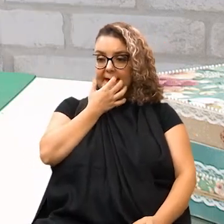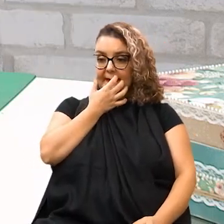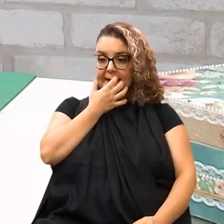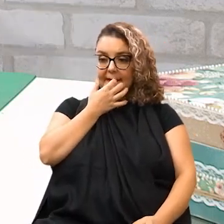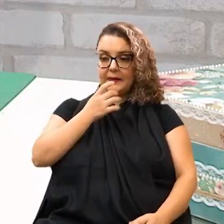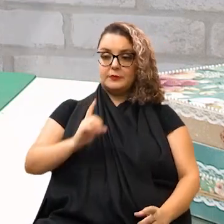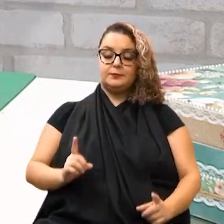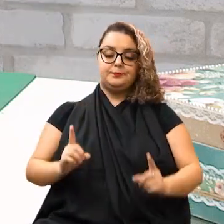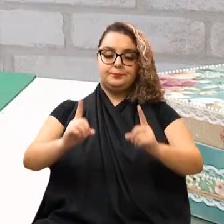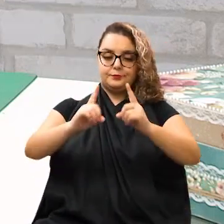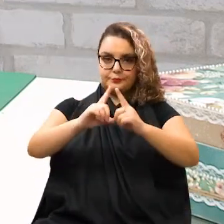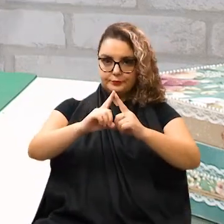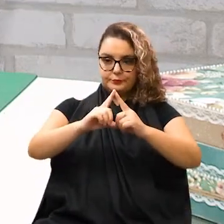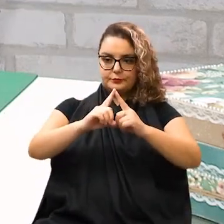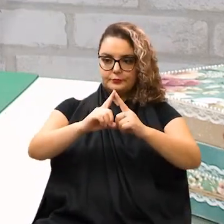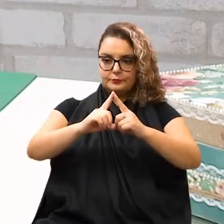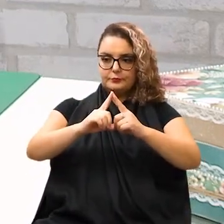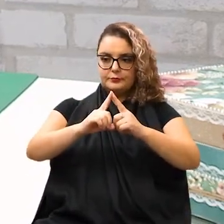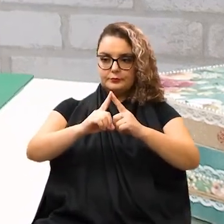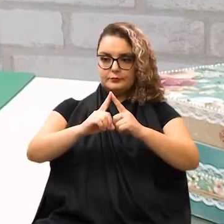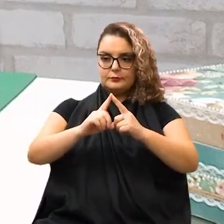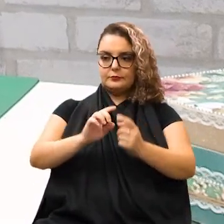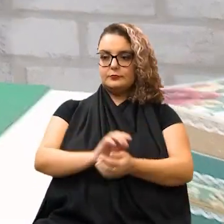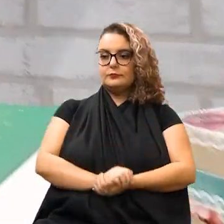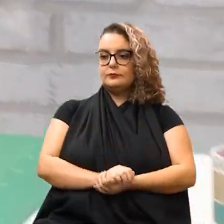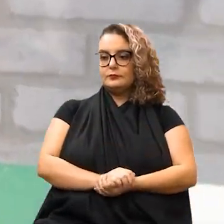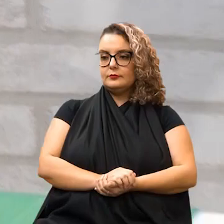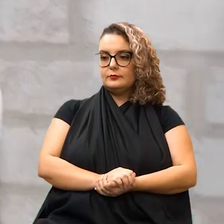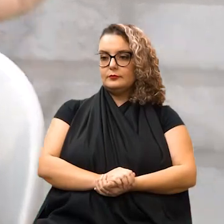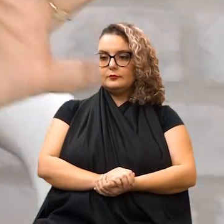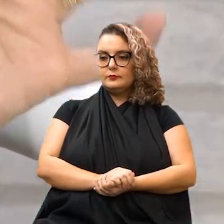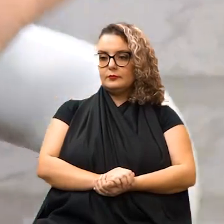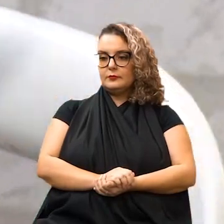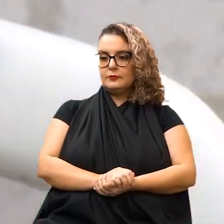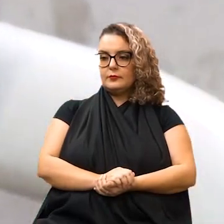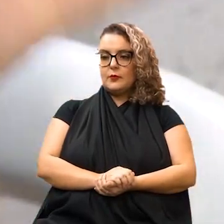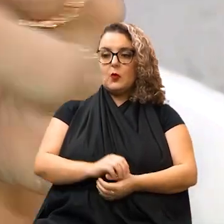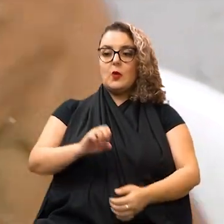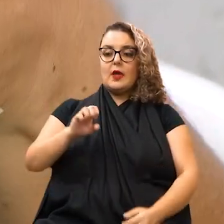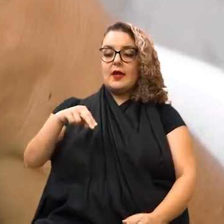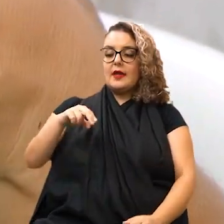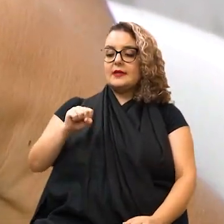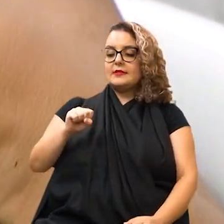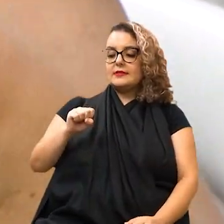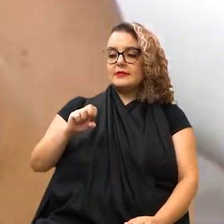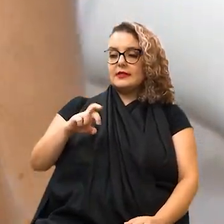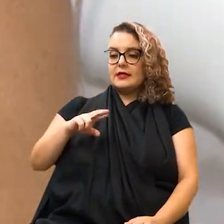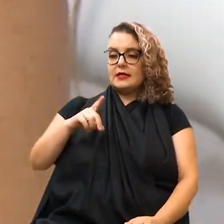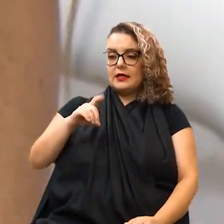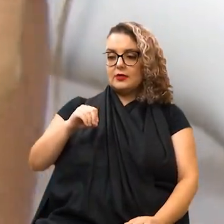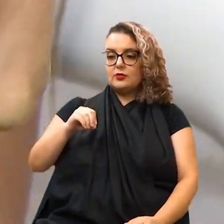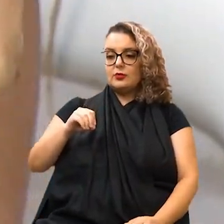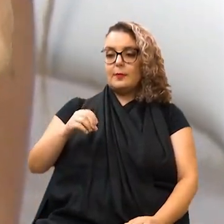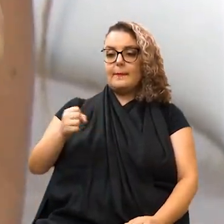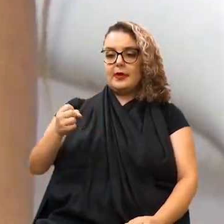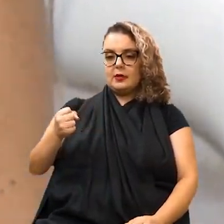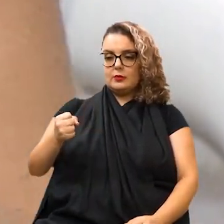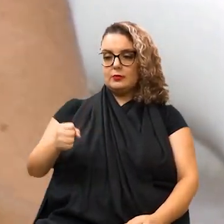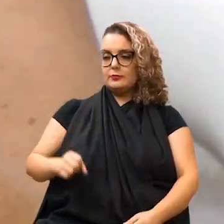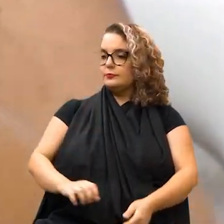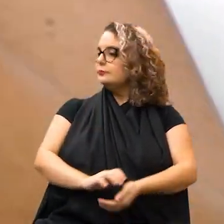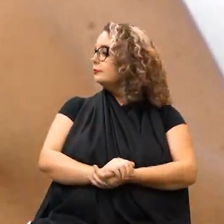os 2 fios juntos aqui, eu tenho o cordão remi, que a gente já usou, e um cordão encerado branco. Eu seguro ele aqui na